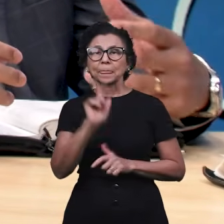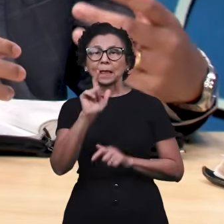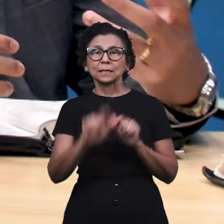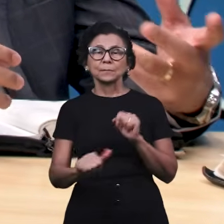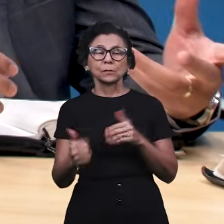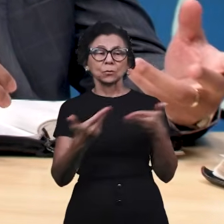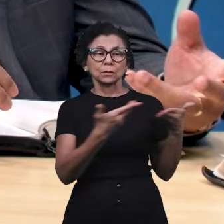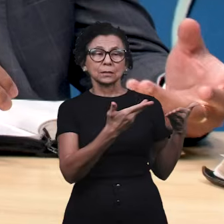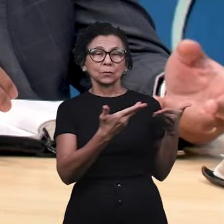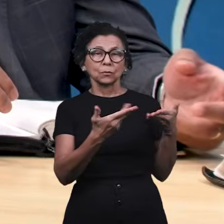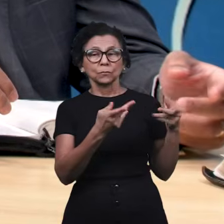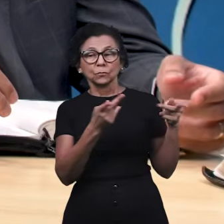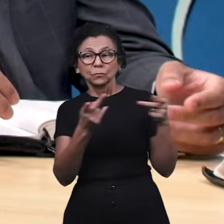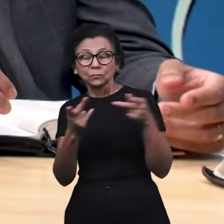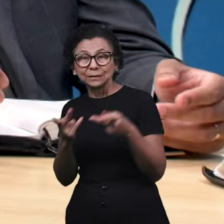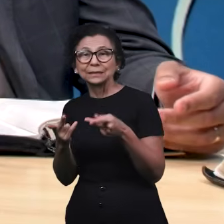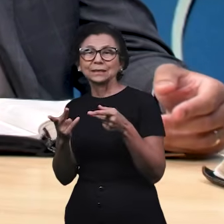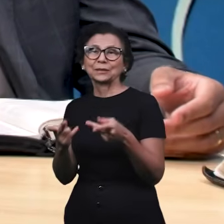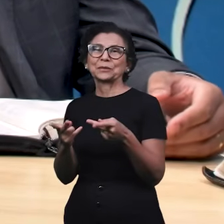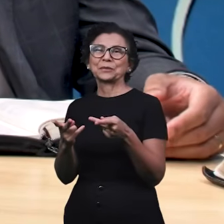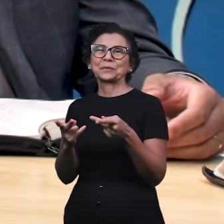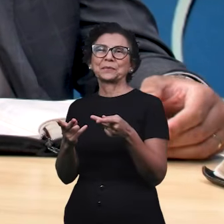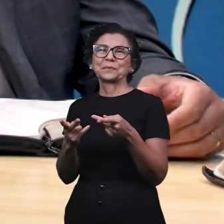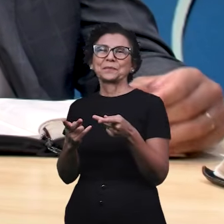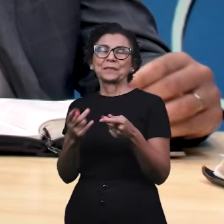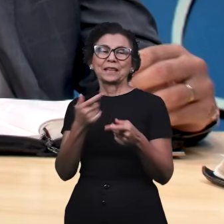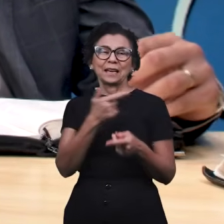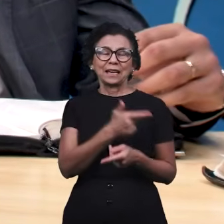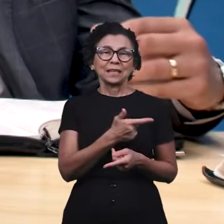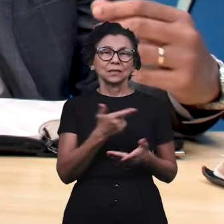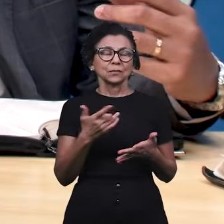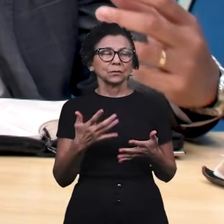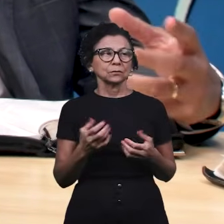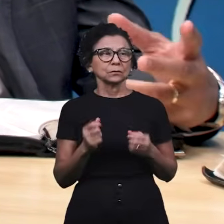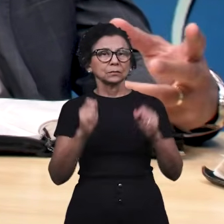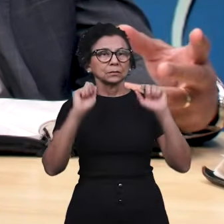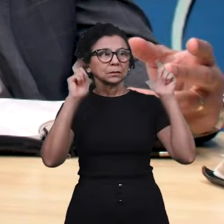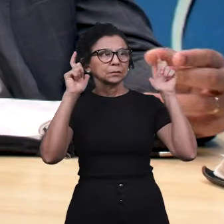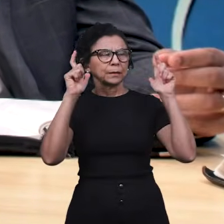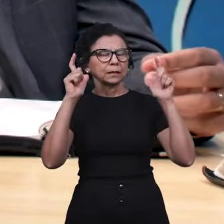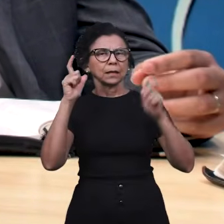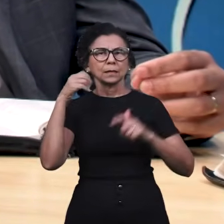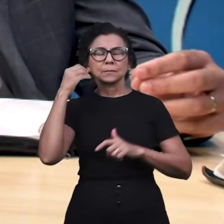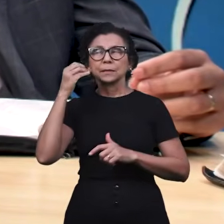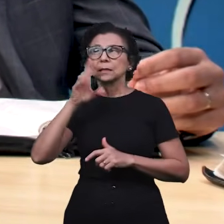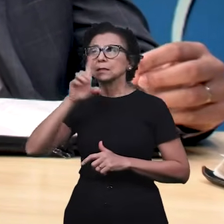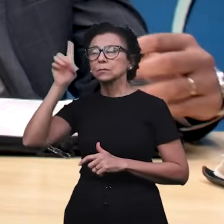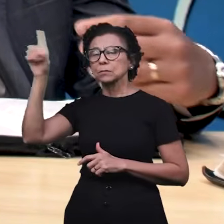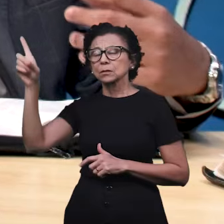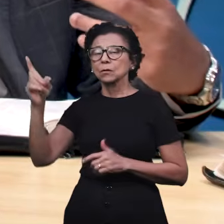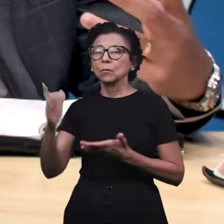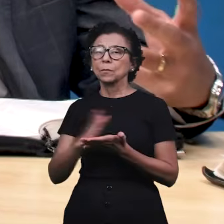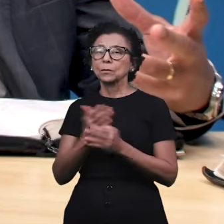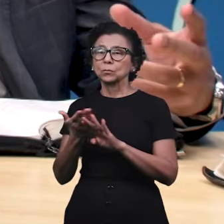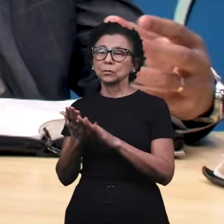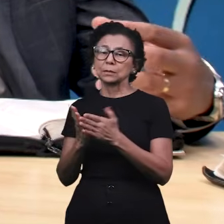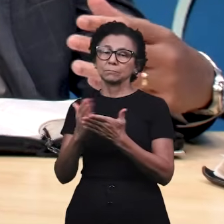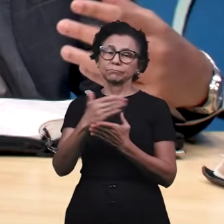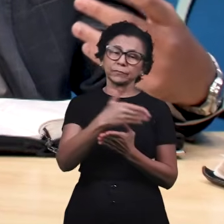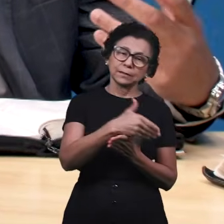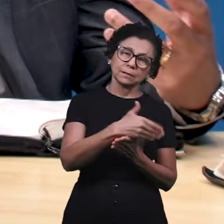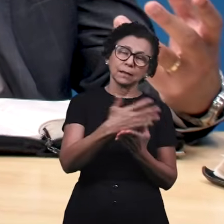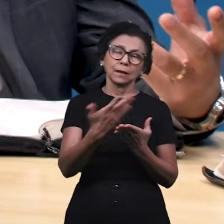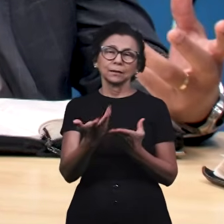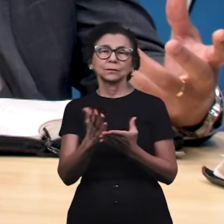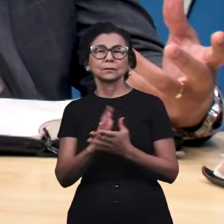despertar a experiência com o Senhor, daqueles que estão perdidos, que estão distantes do Senhor. Então, evangelização.